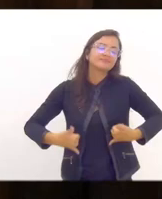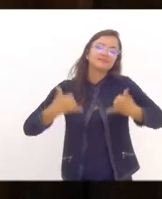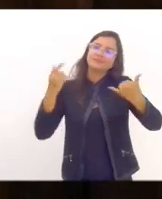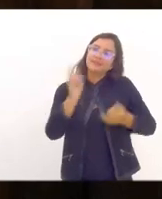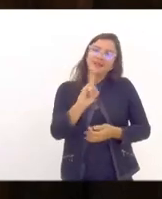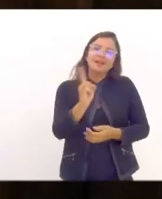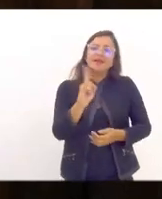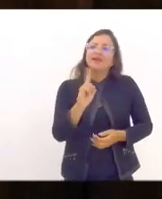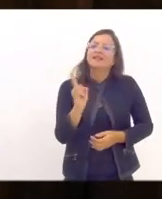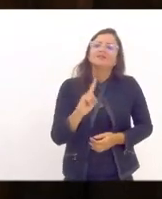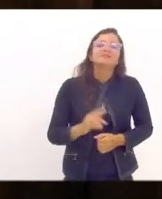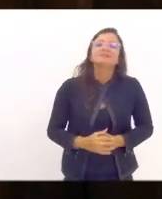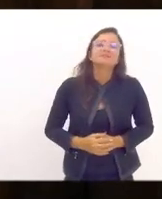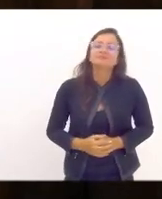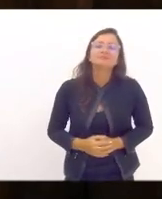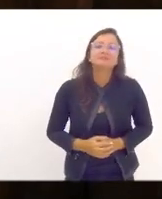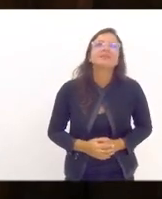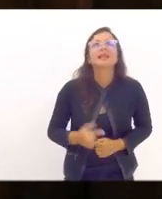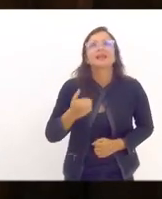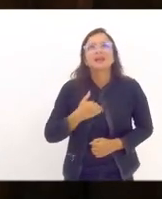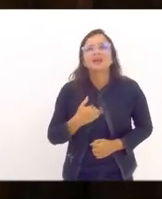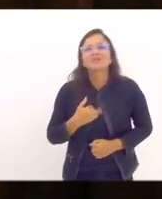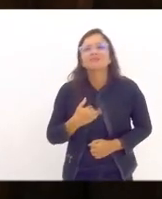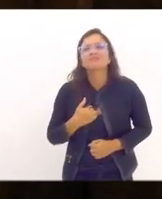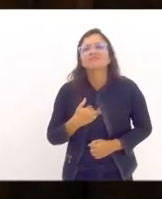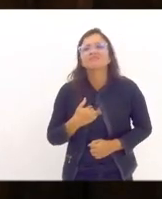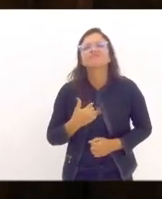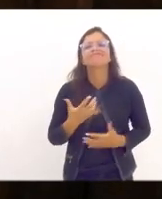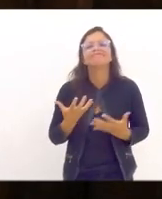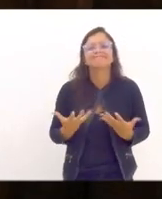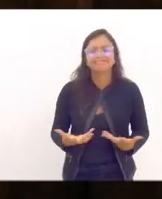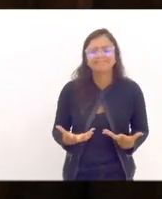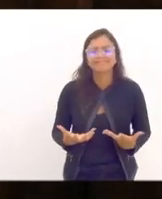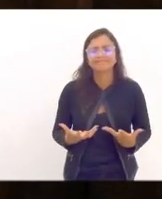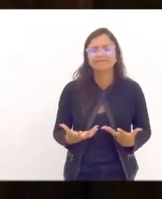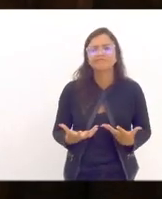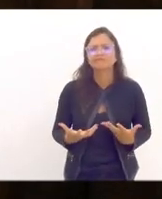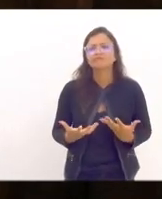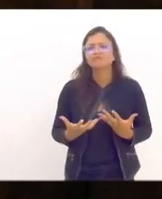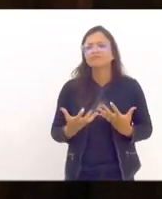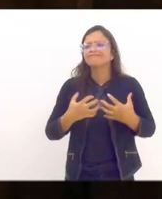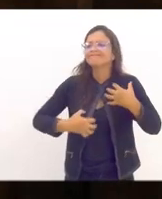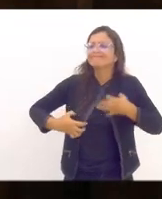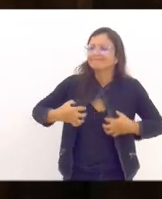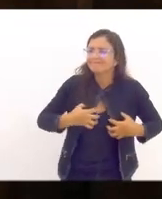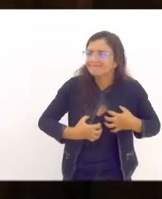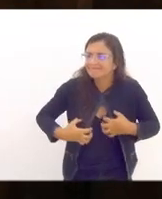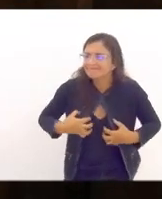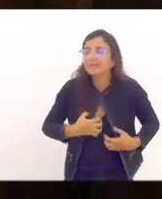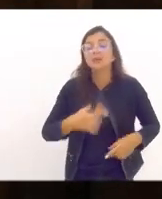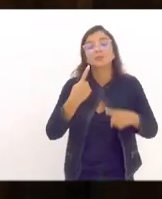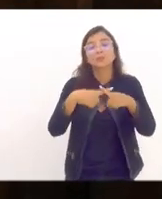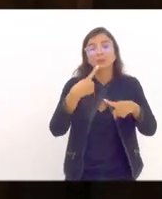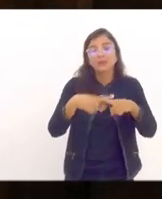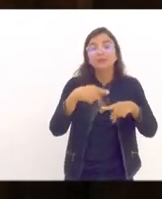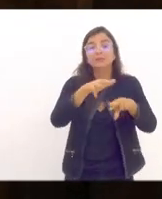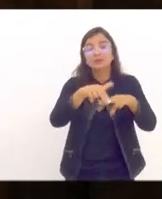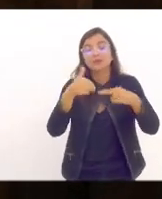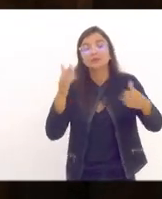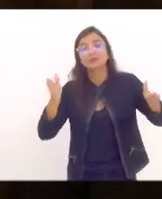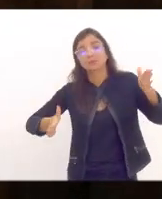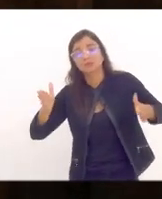é por profunda indignação por conta da pandemia após a necessário